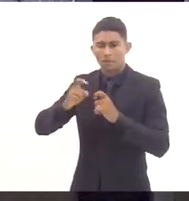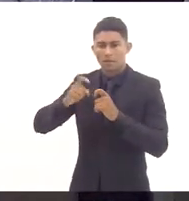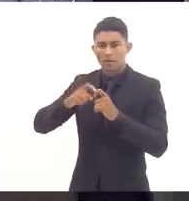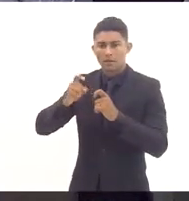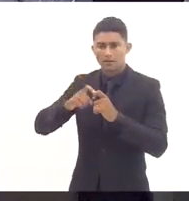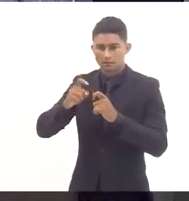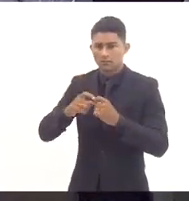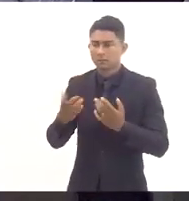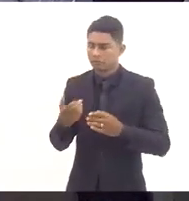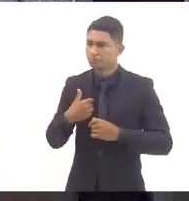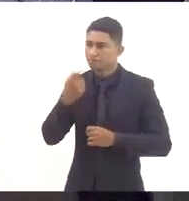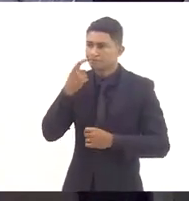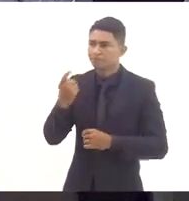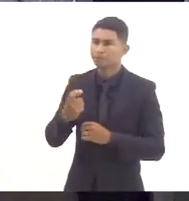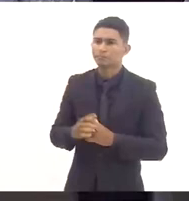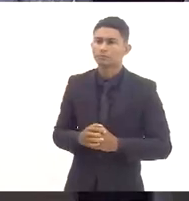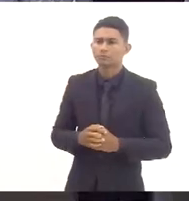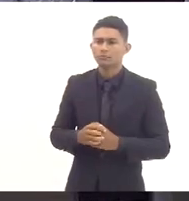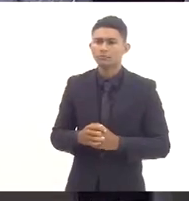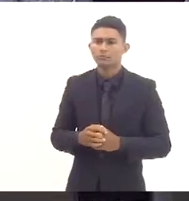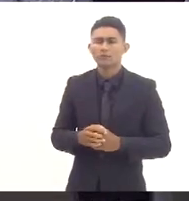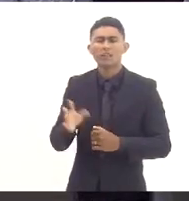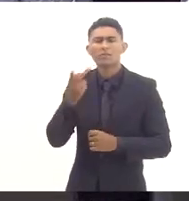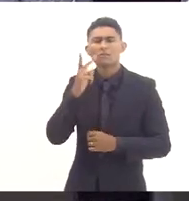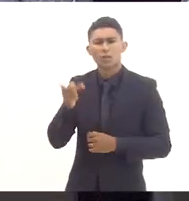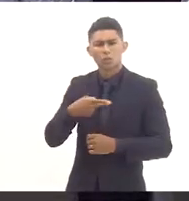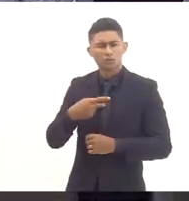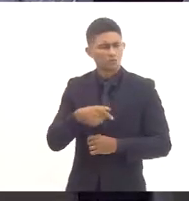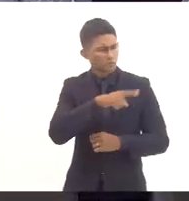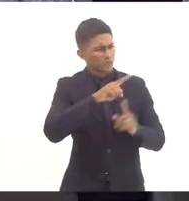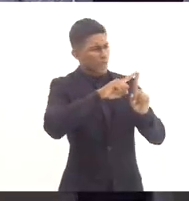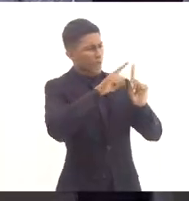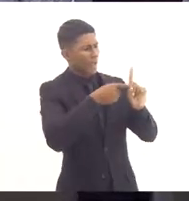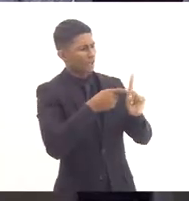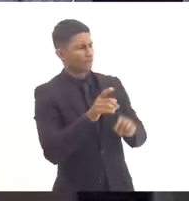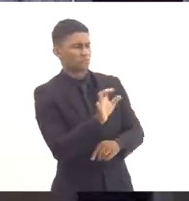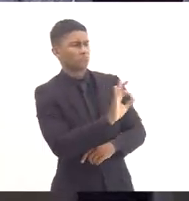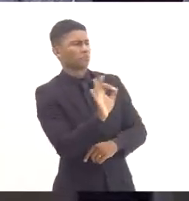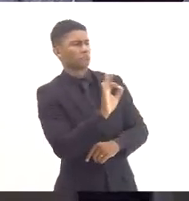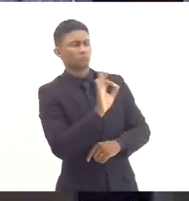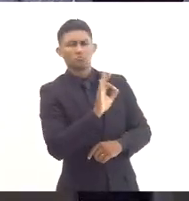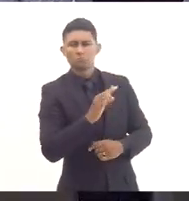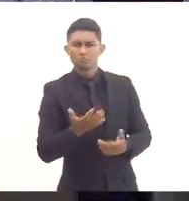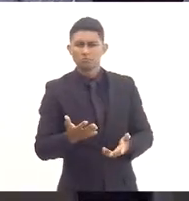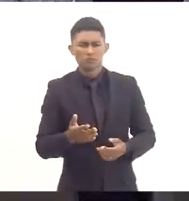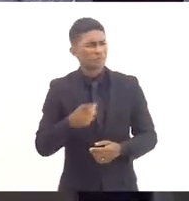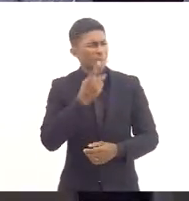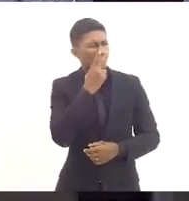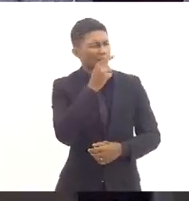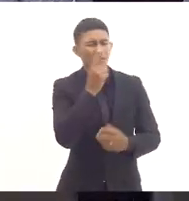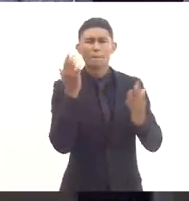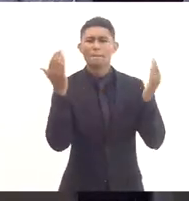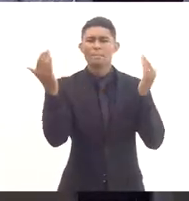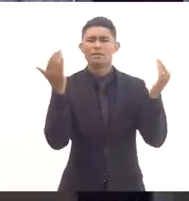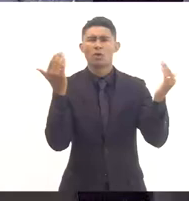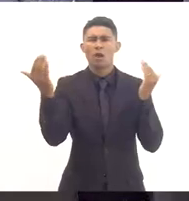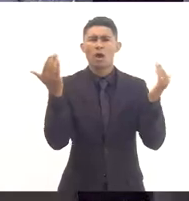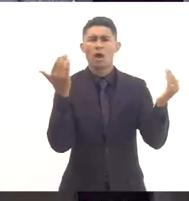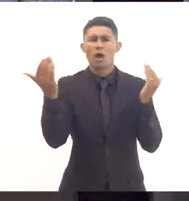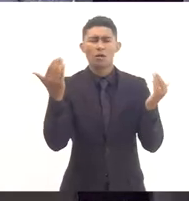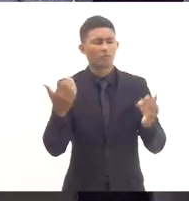achava oi e ela disse que eu não estava grávida mesmo sabe ela disse que era psicológico ela me fez